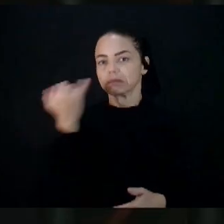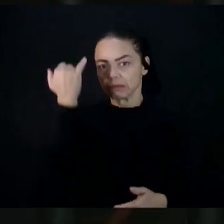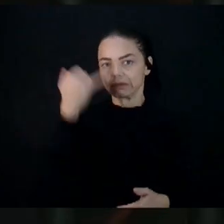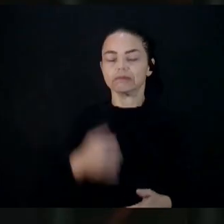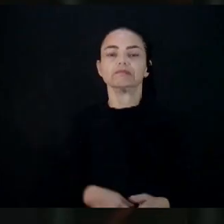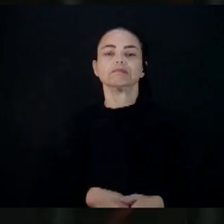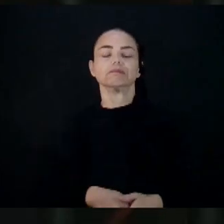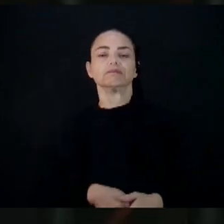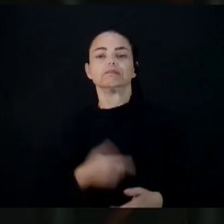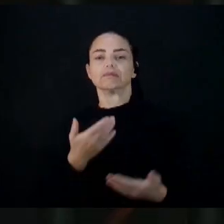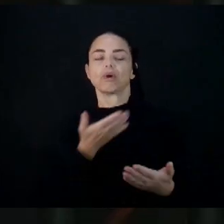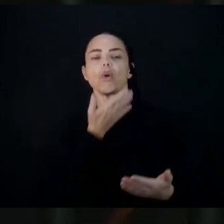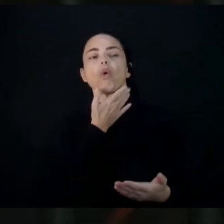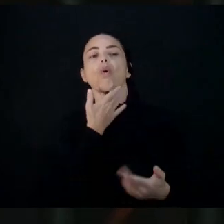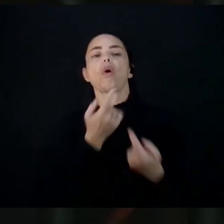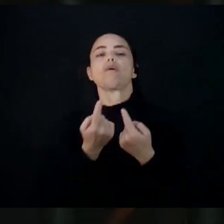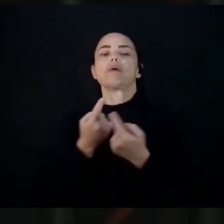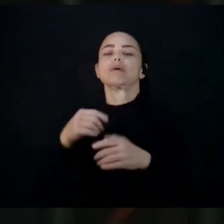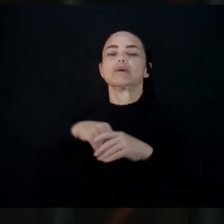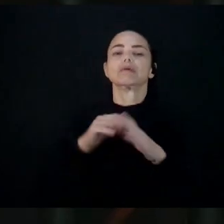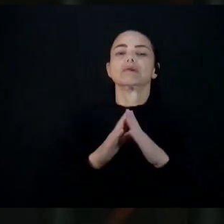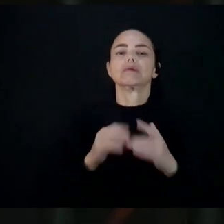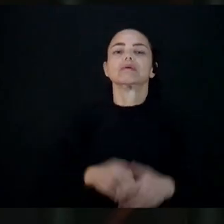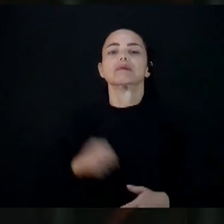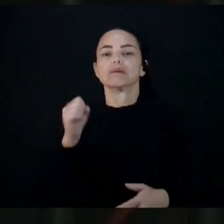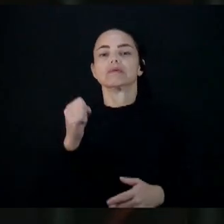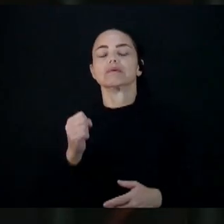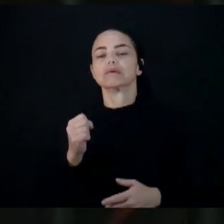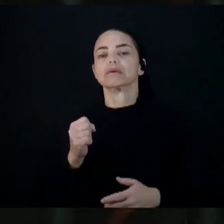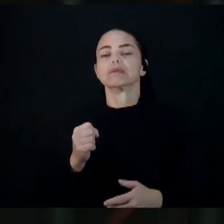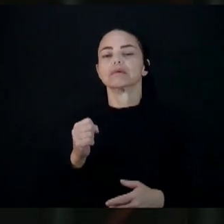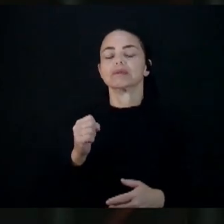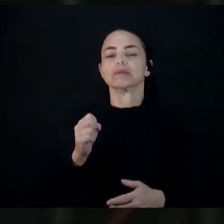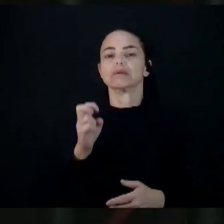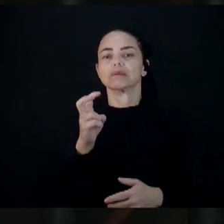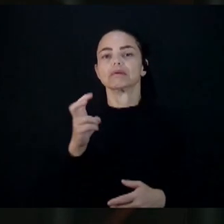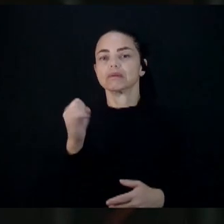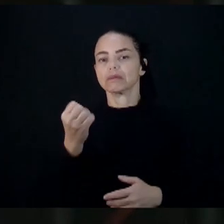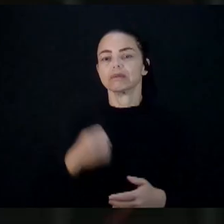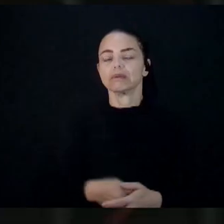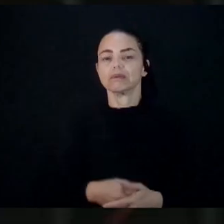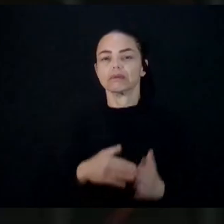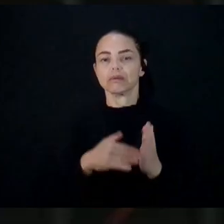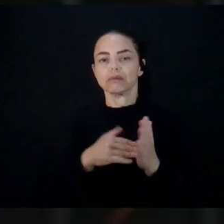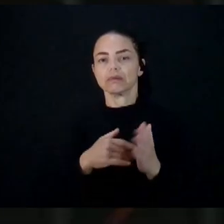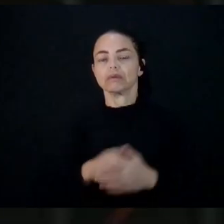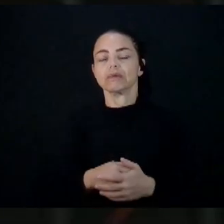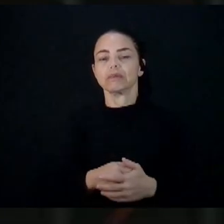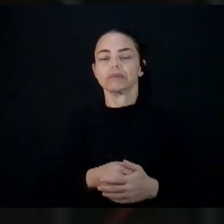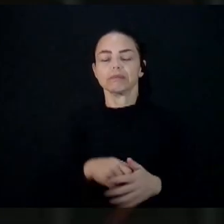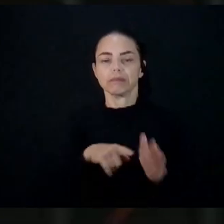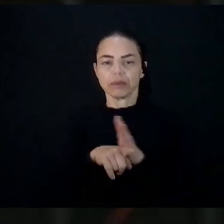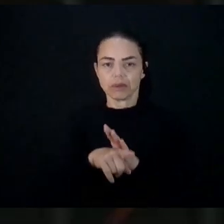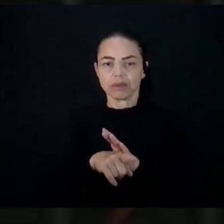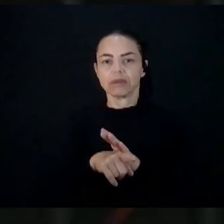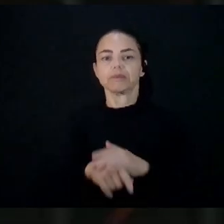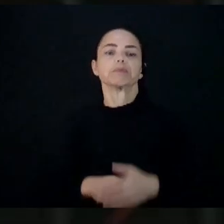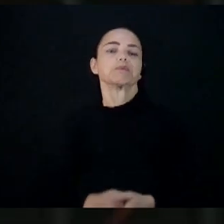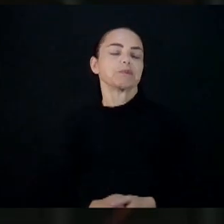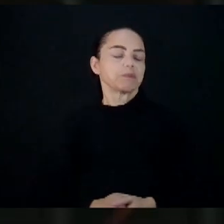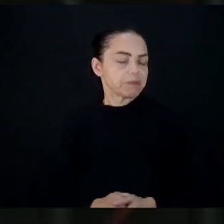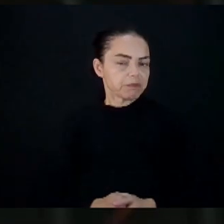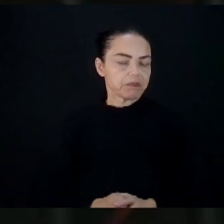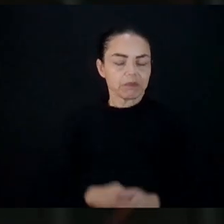com o diálogo dentro de casa. Agora, 8h58, a última pergunta. É isso, produção? E aí a gente vai para as considerações finais, tá